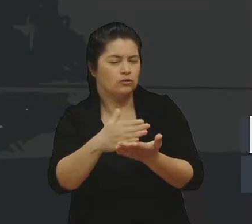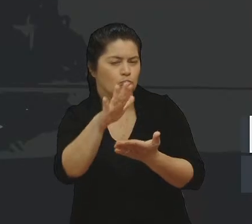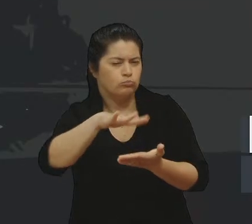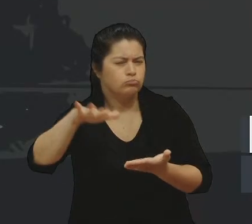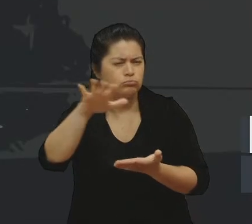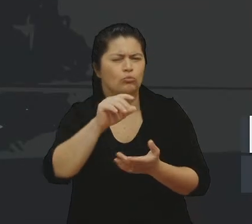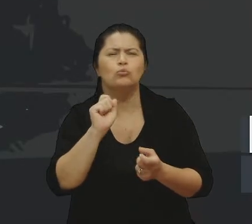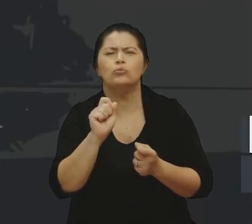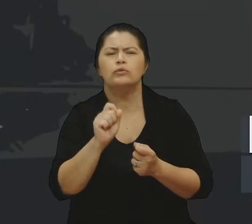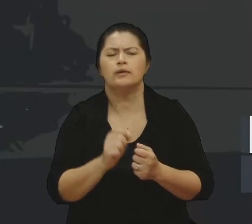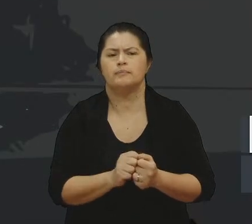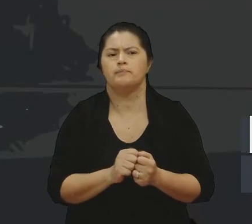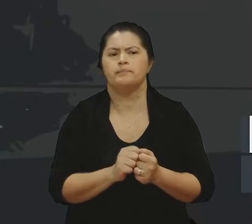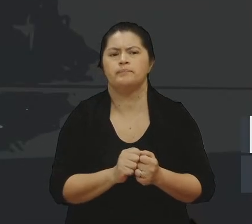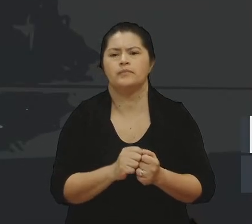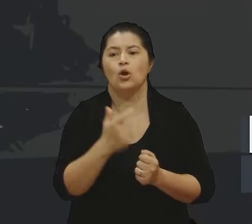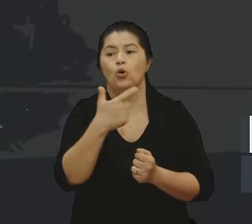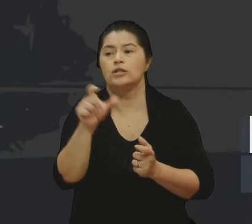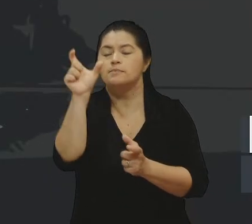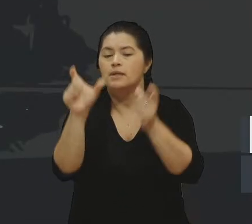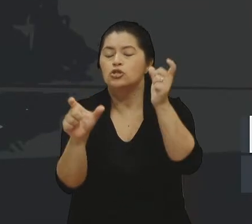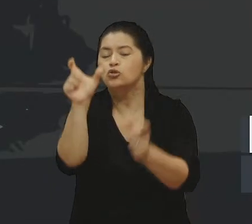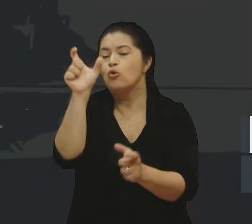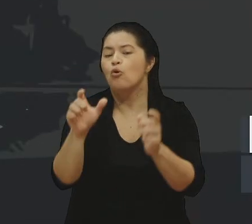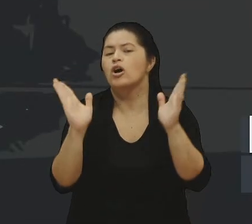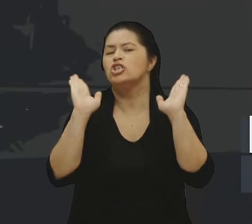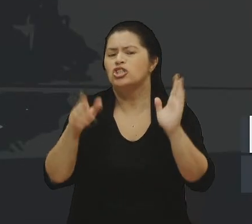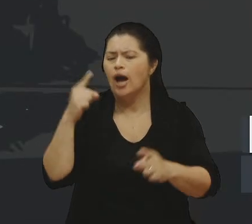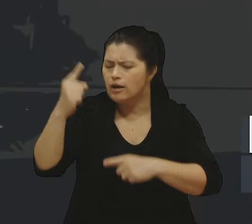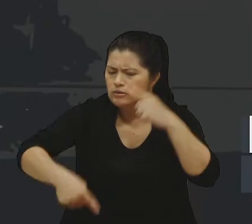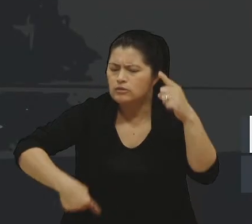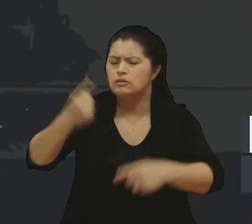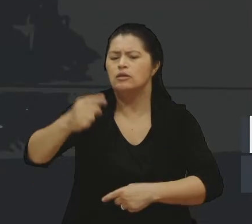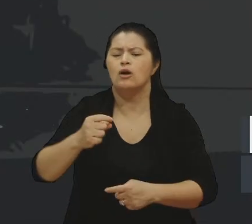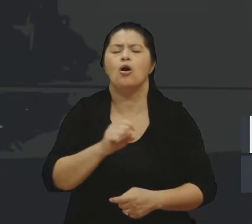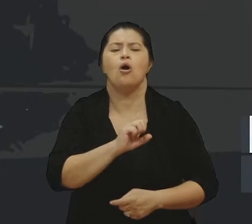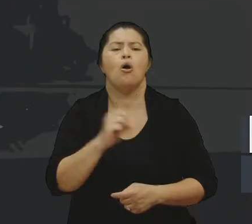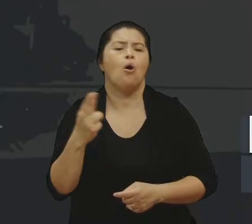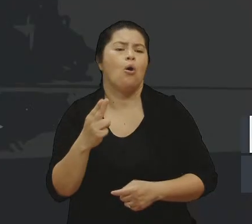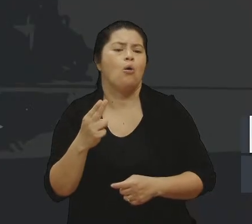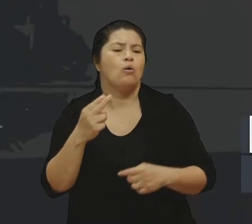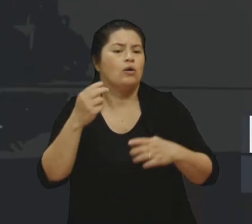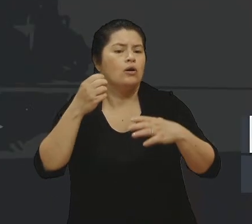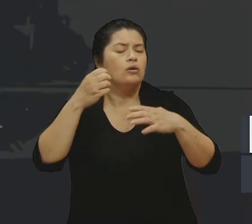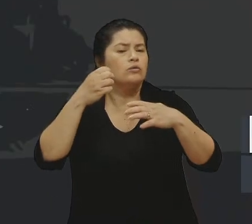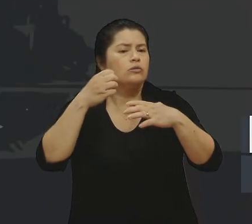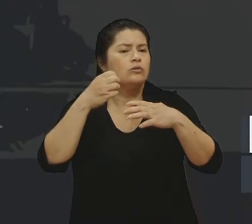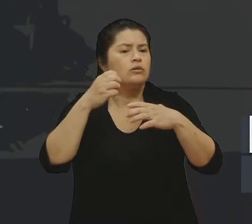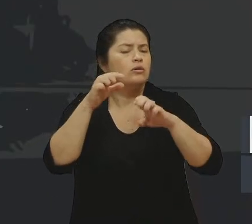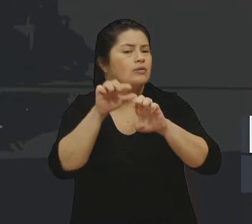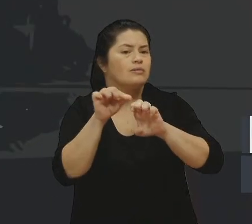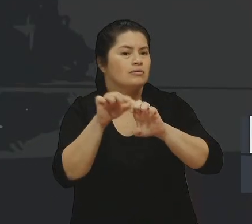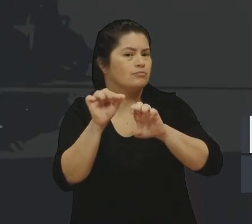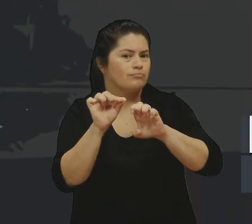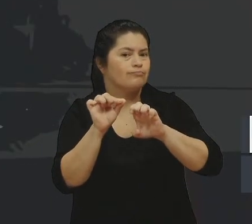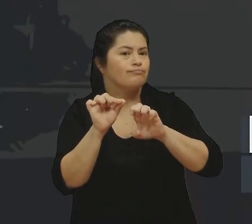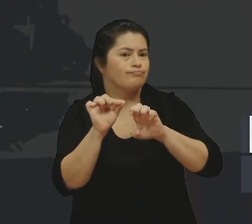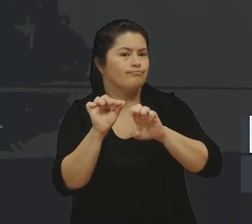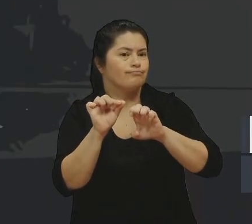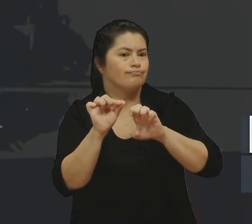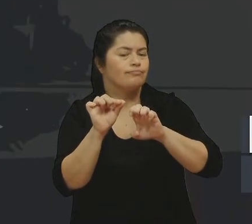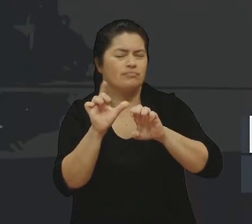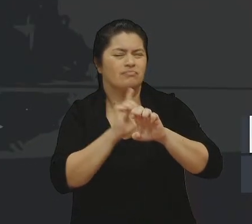E o restante já está numa fase mais evoluída ou ainda não empreende? Quem não empreende, só para entender. Não, a maioria empreende,